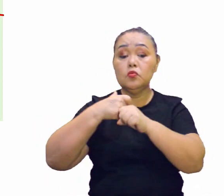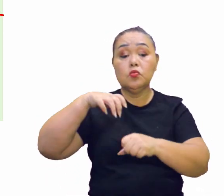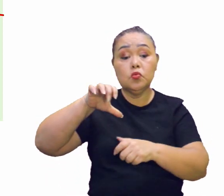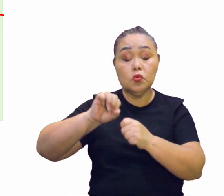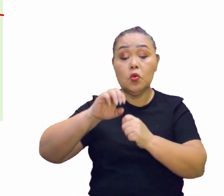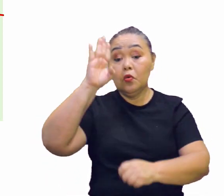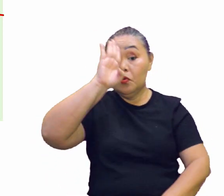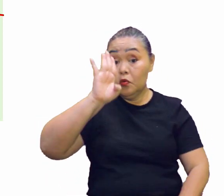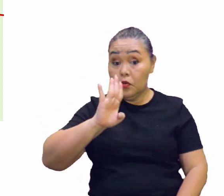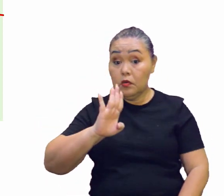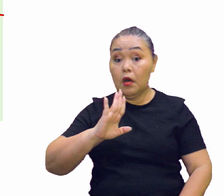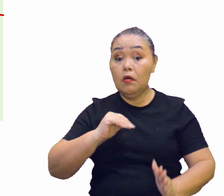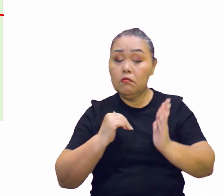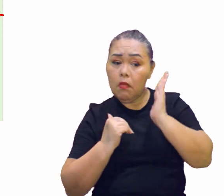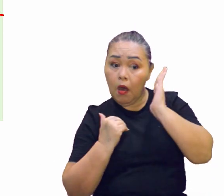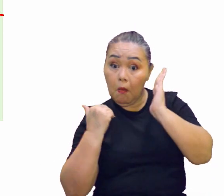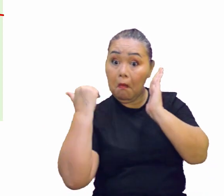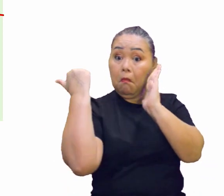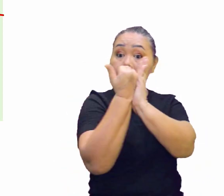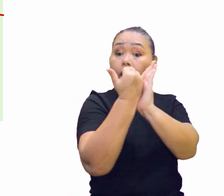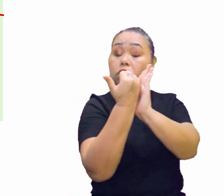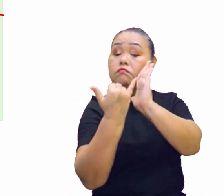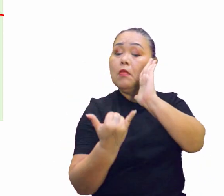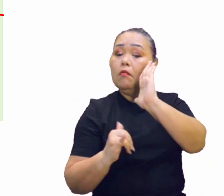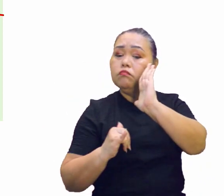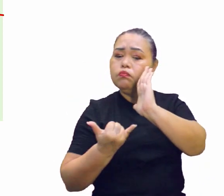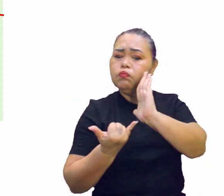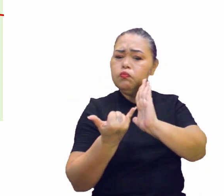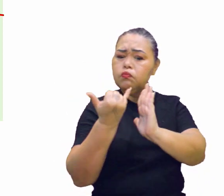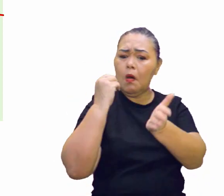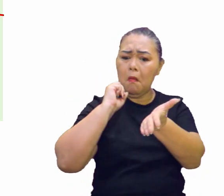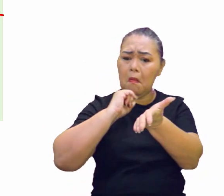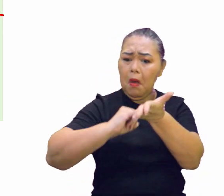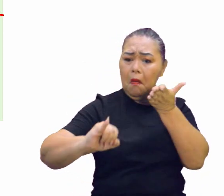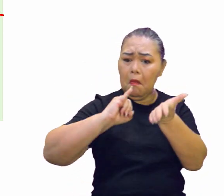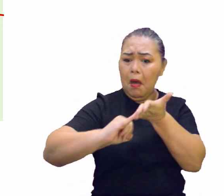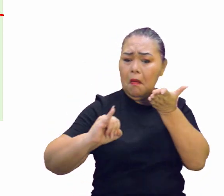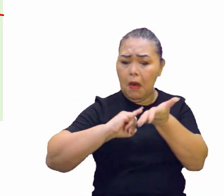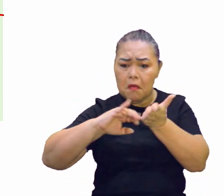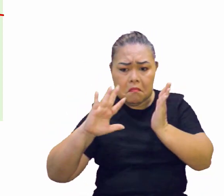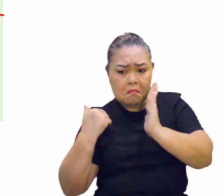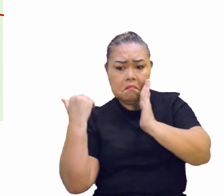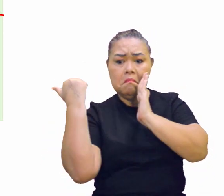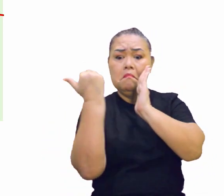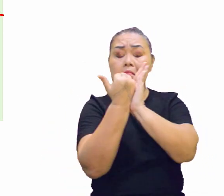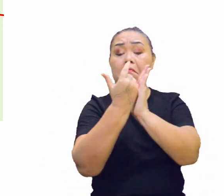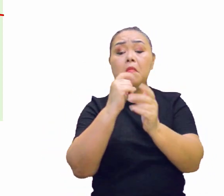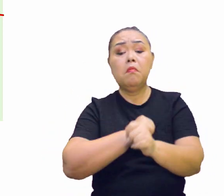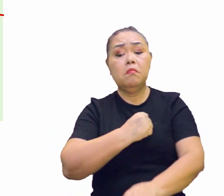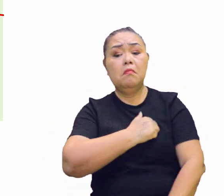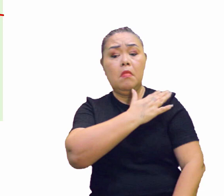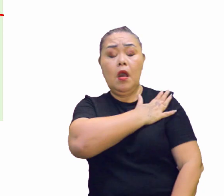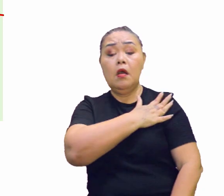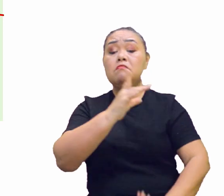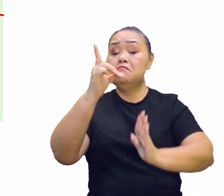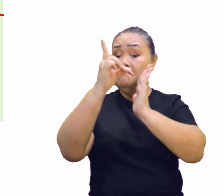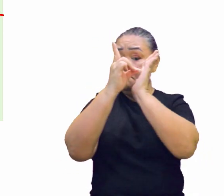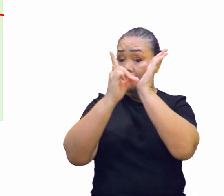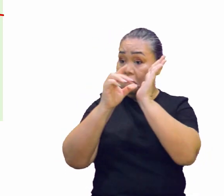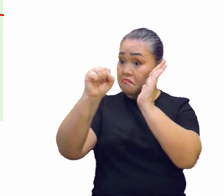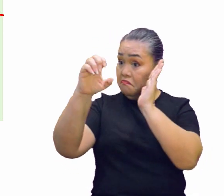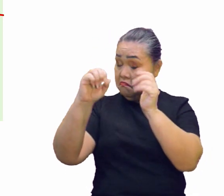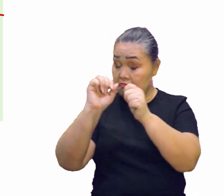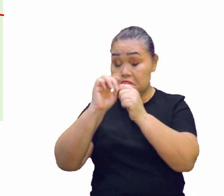dizer que olha só que interessante, você tem aí regimes militares, você tem aí a década de